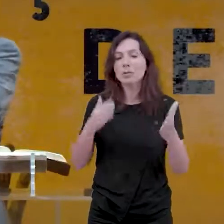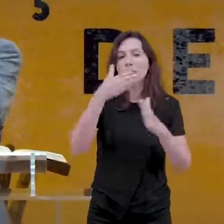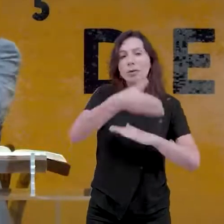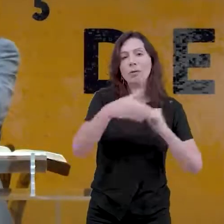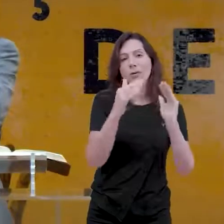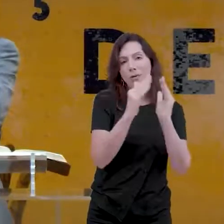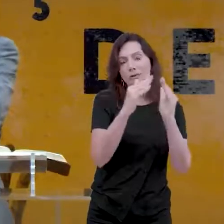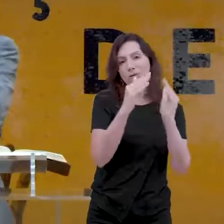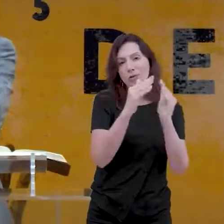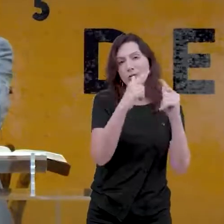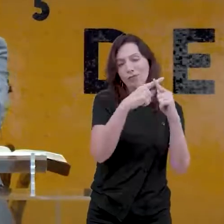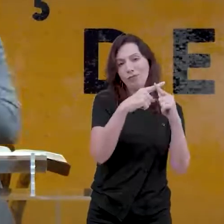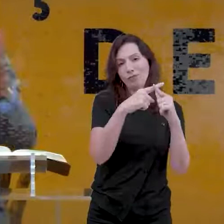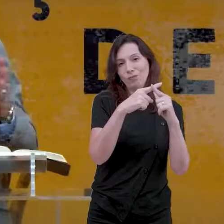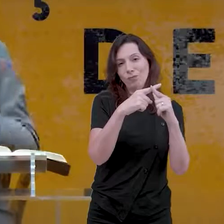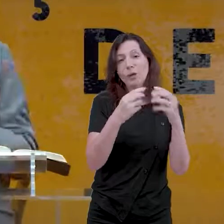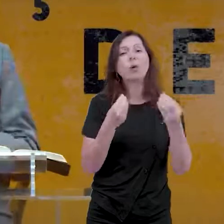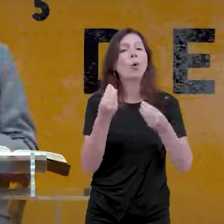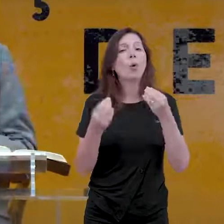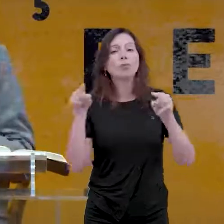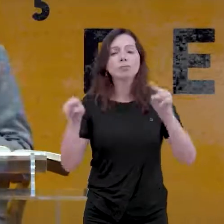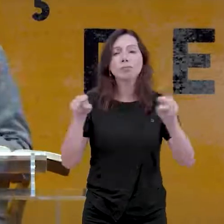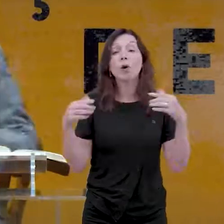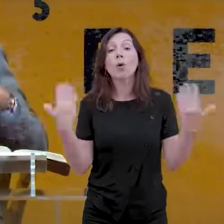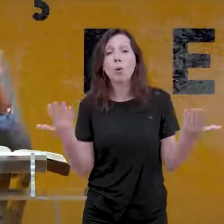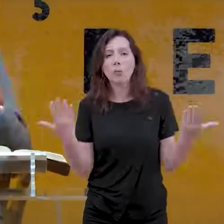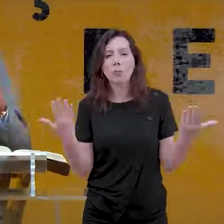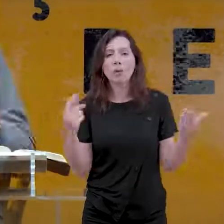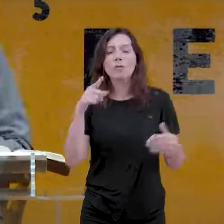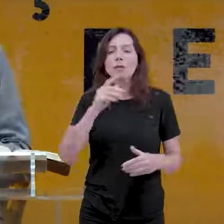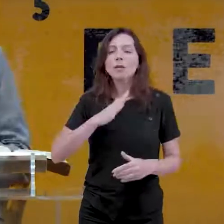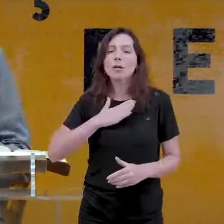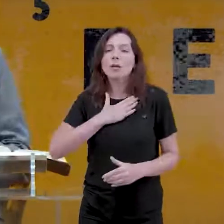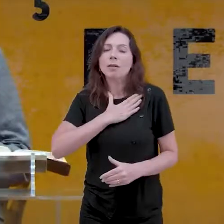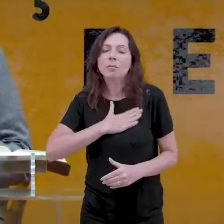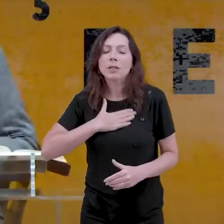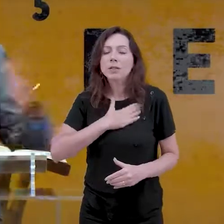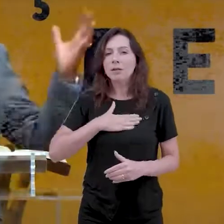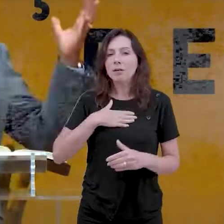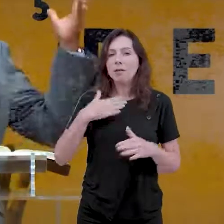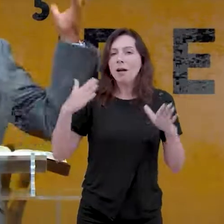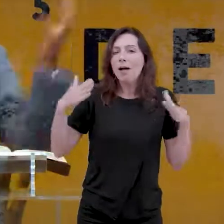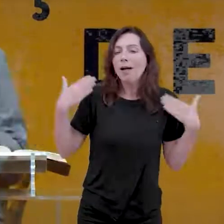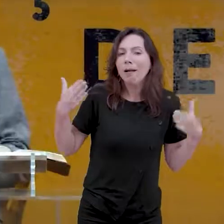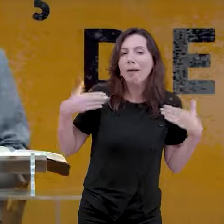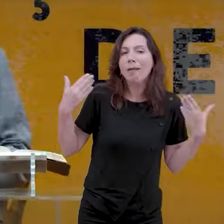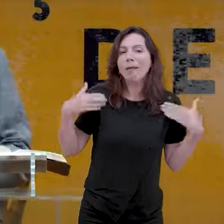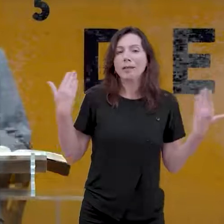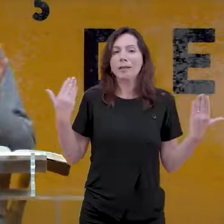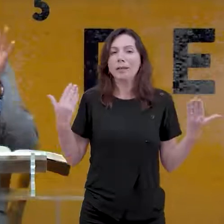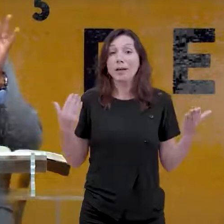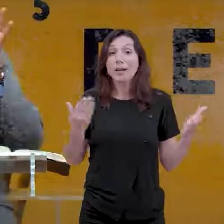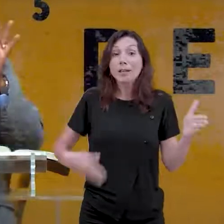É deleitoso? É prazeroso para você? Seu coração saltita? Você vem com expectativa